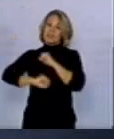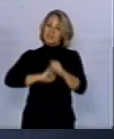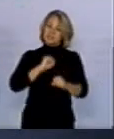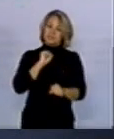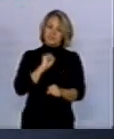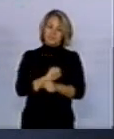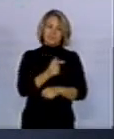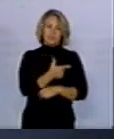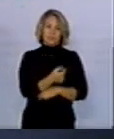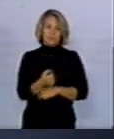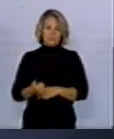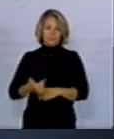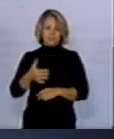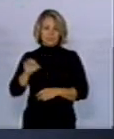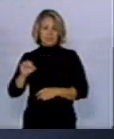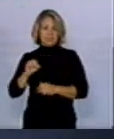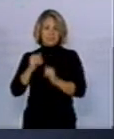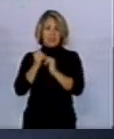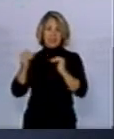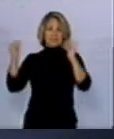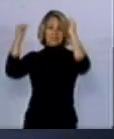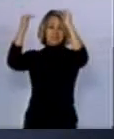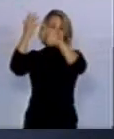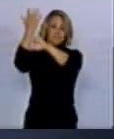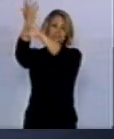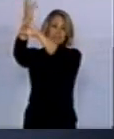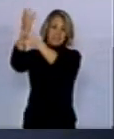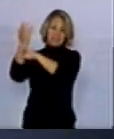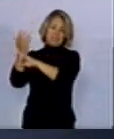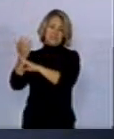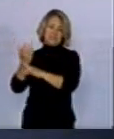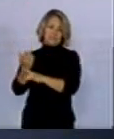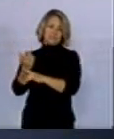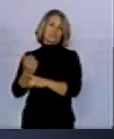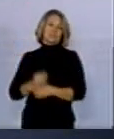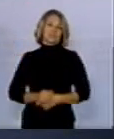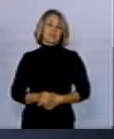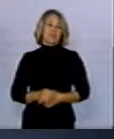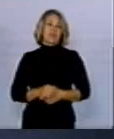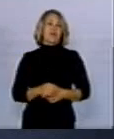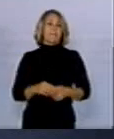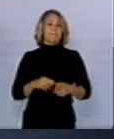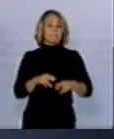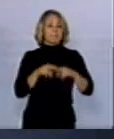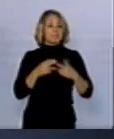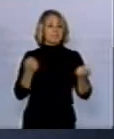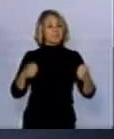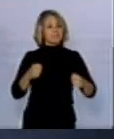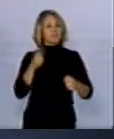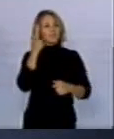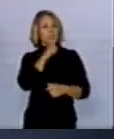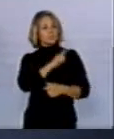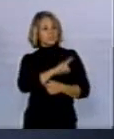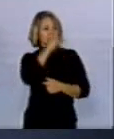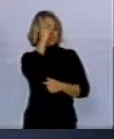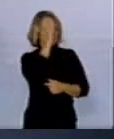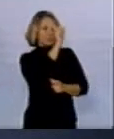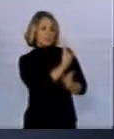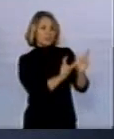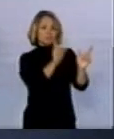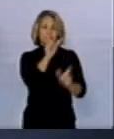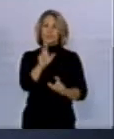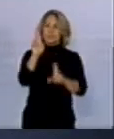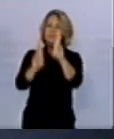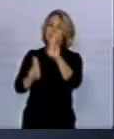o satélite ultrapassa o cabo, o que é muito positivo do ponto de vista de alcançar a população, porém negativo do ponto de vista de uma